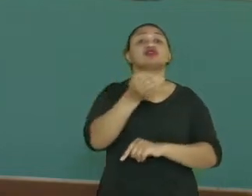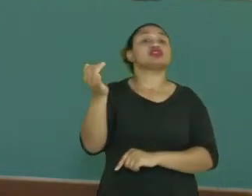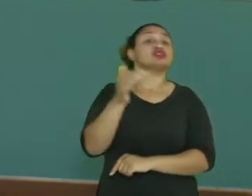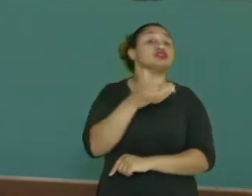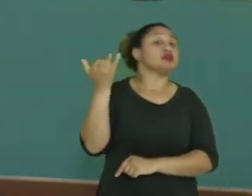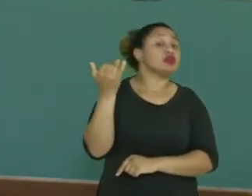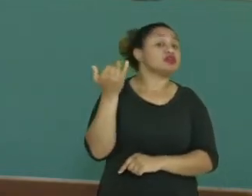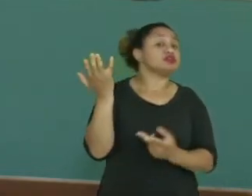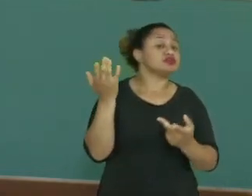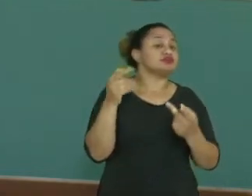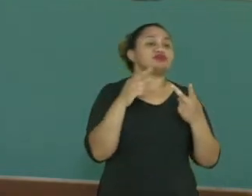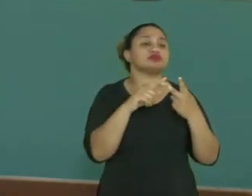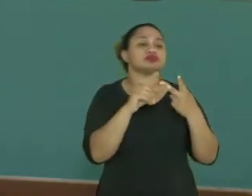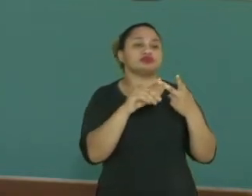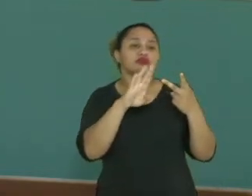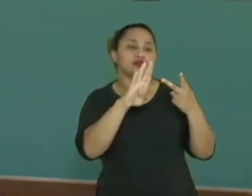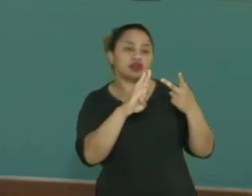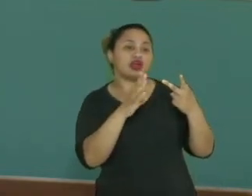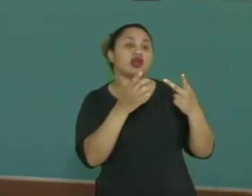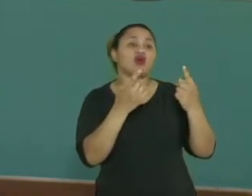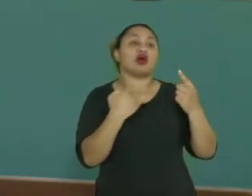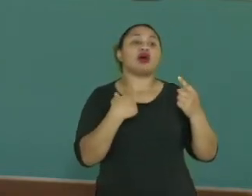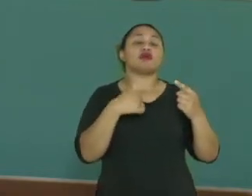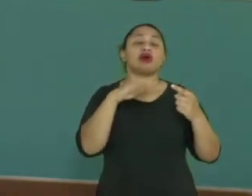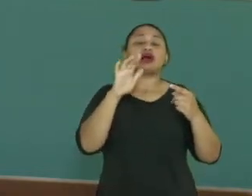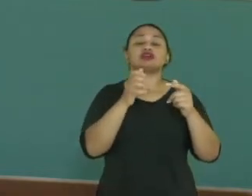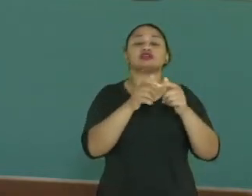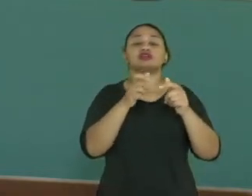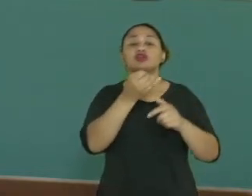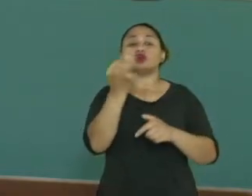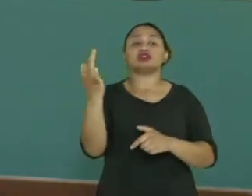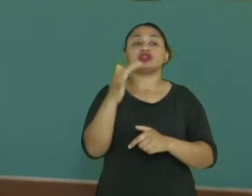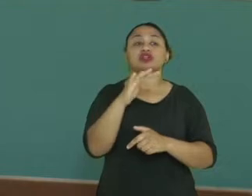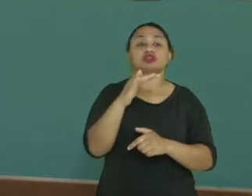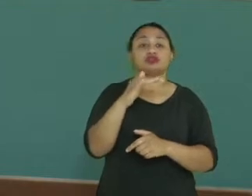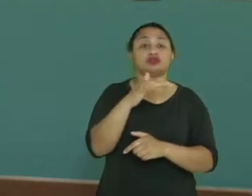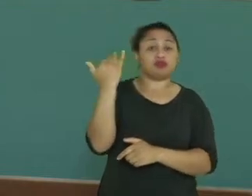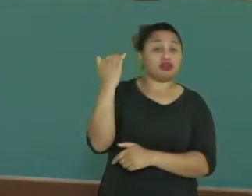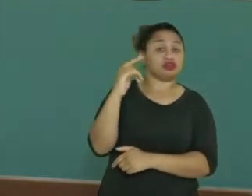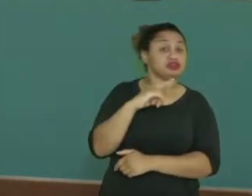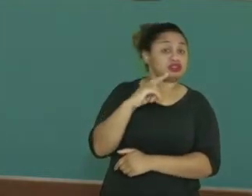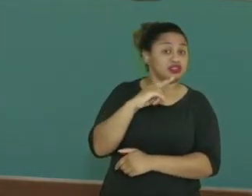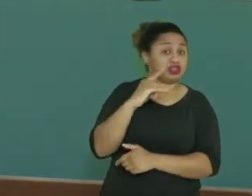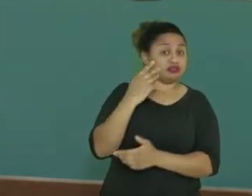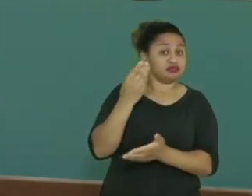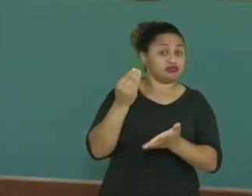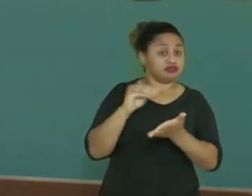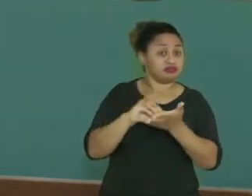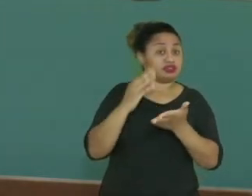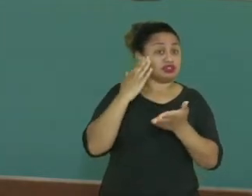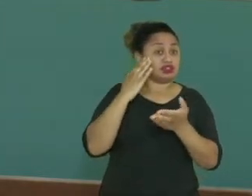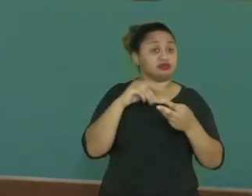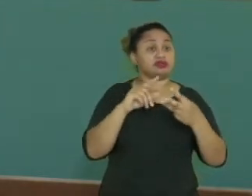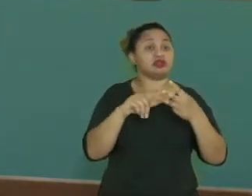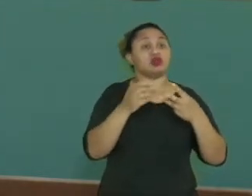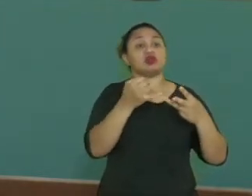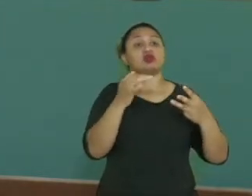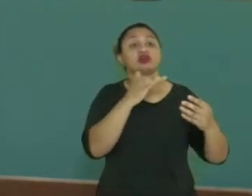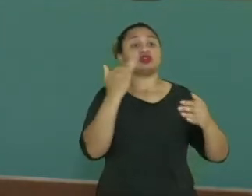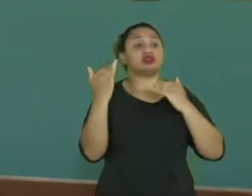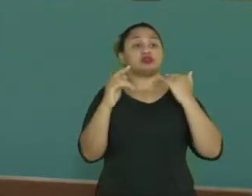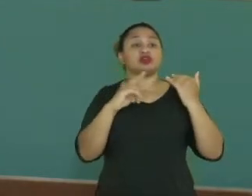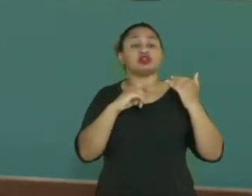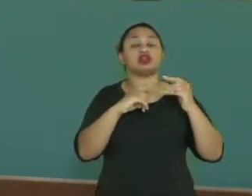mortes? B. Qual foi o maior número de mortes registrado? C. Quantas mortes houveram